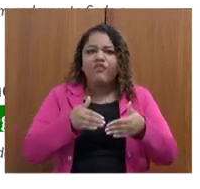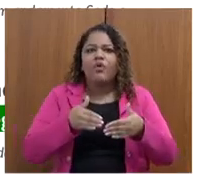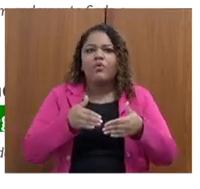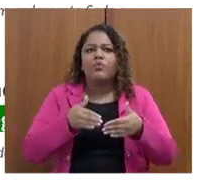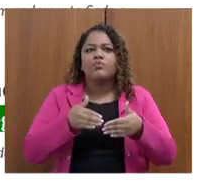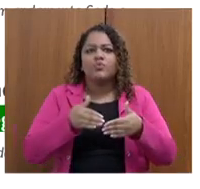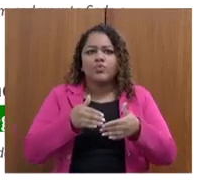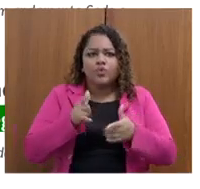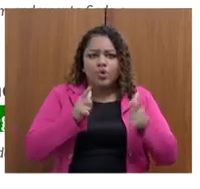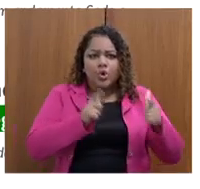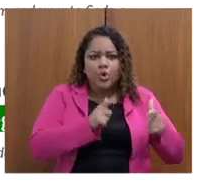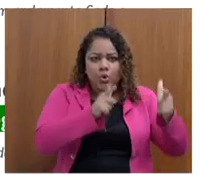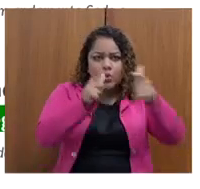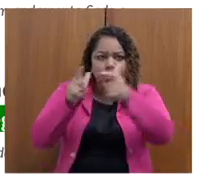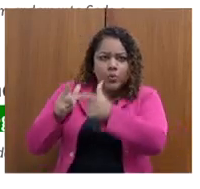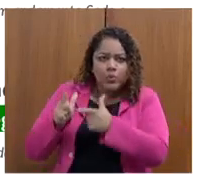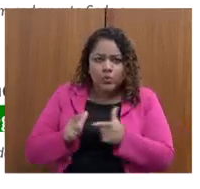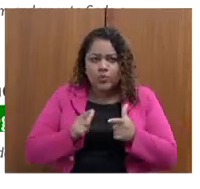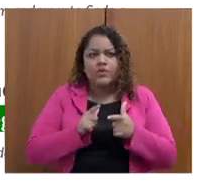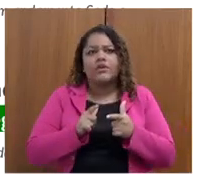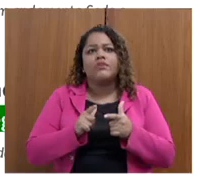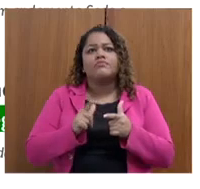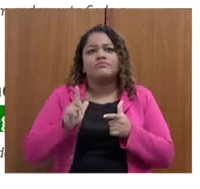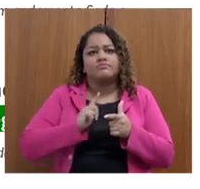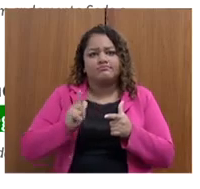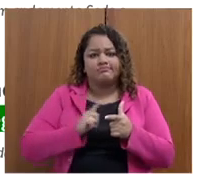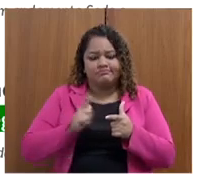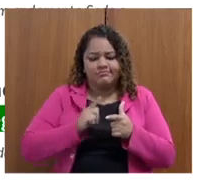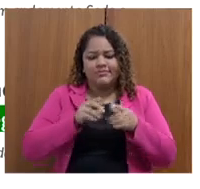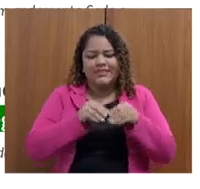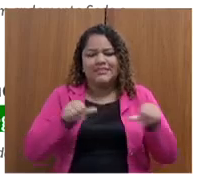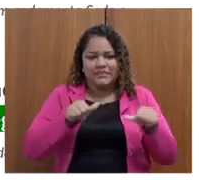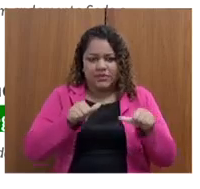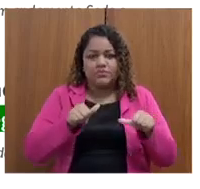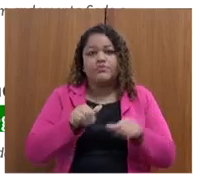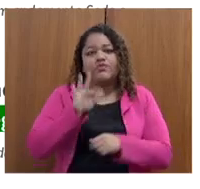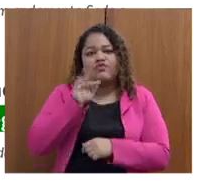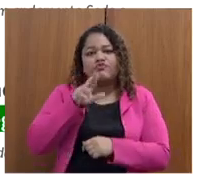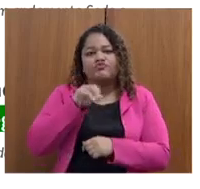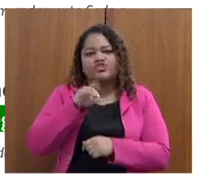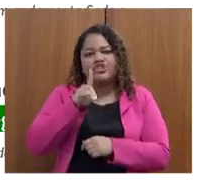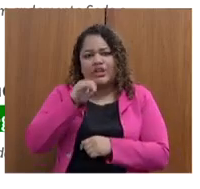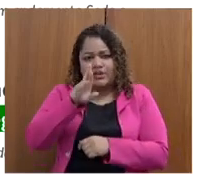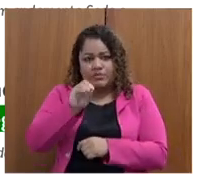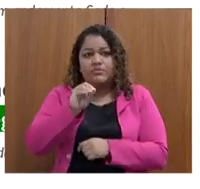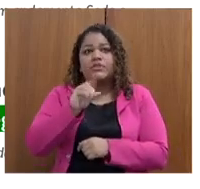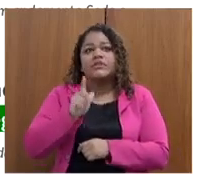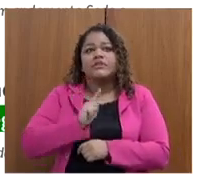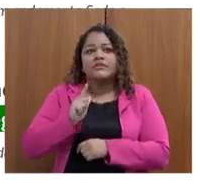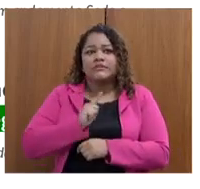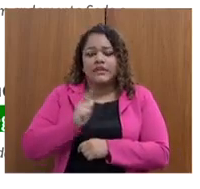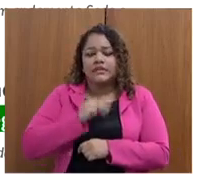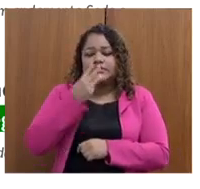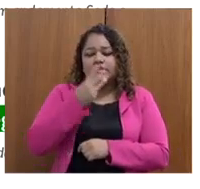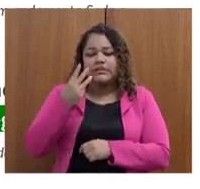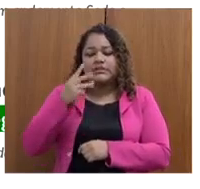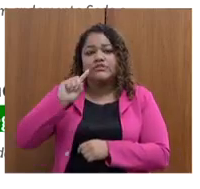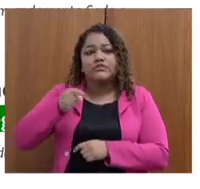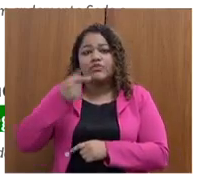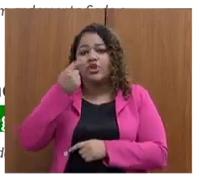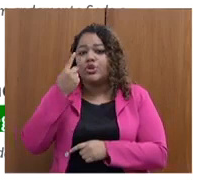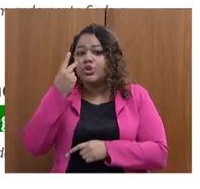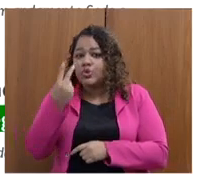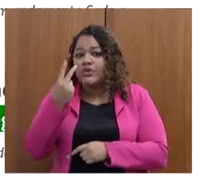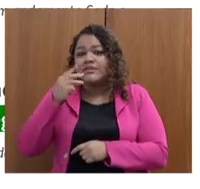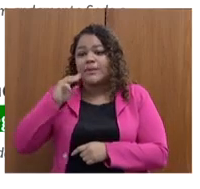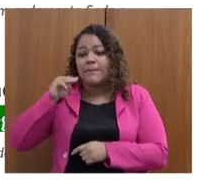com 33,2 mil títulos de propriedade urbana sendo viabilizados e emitidos né em